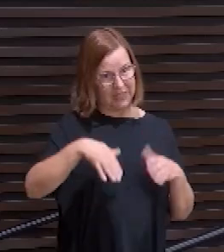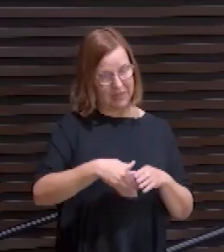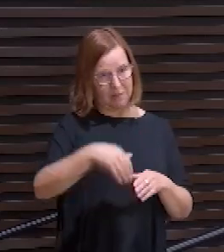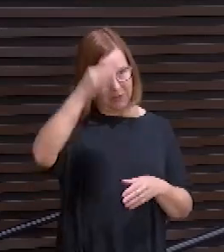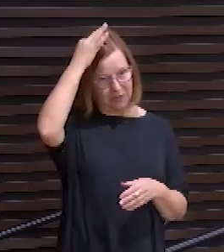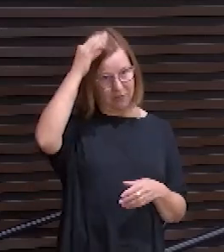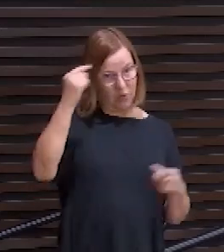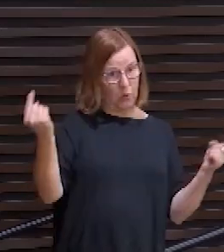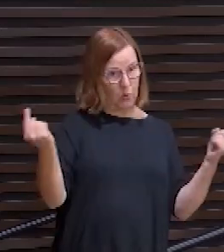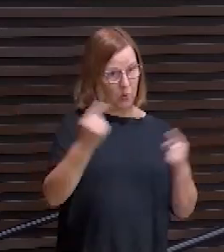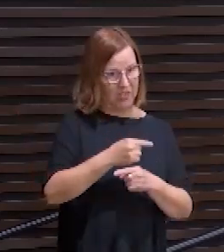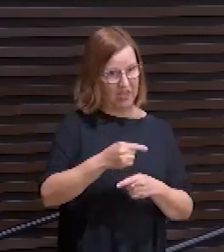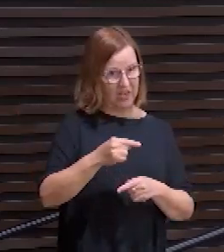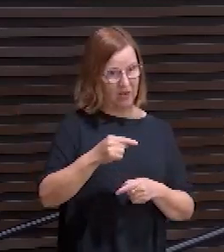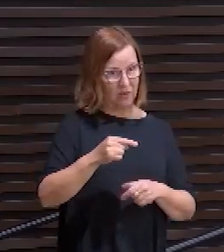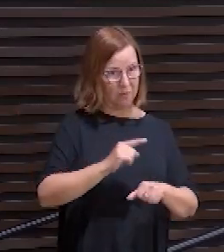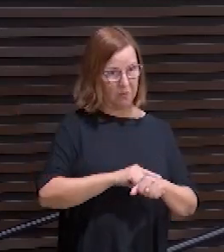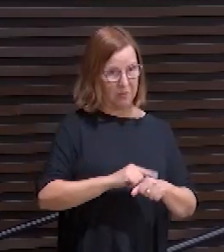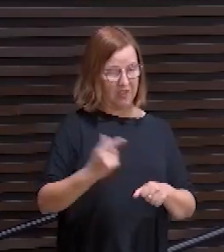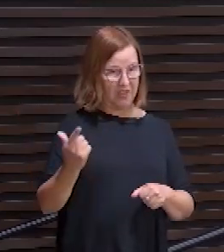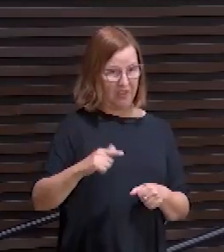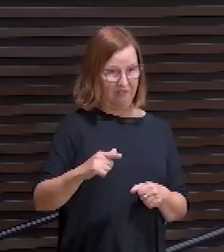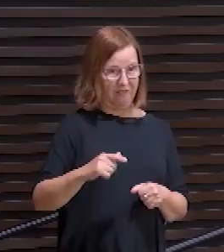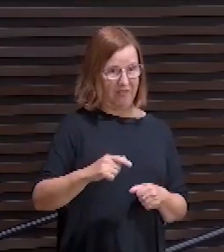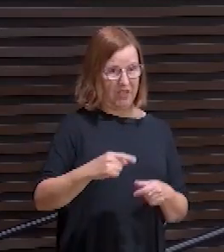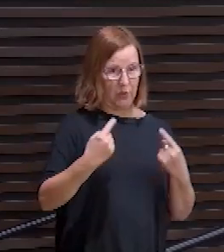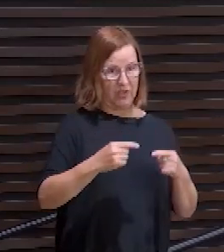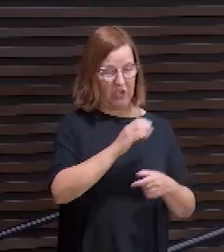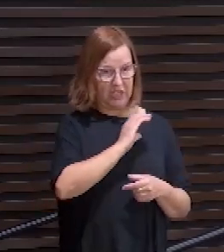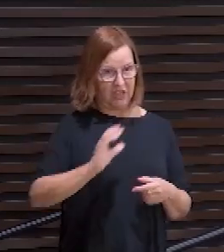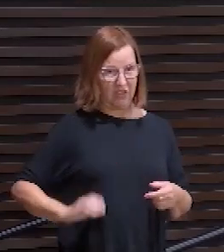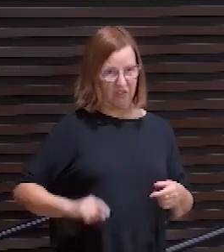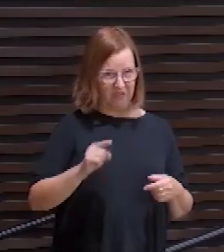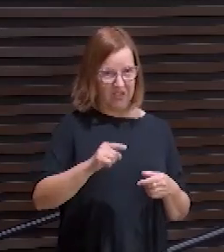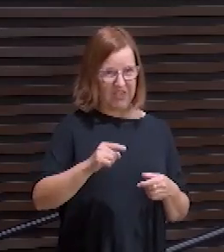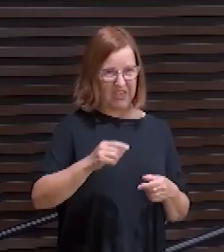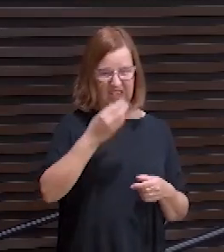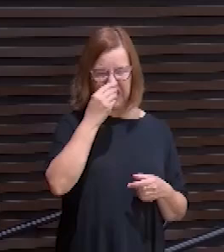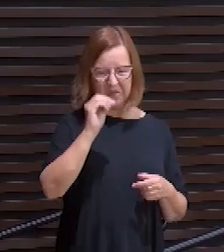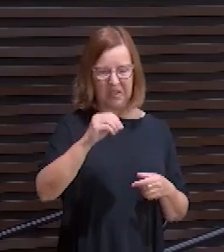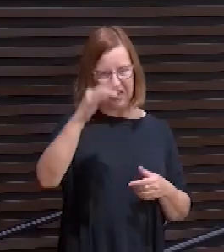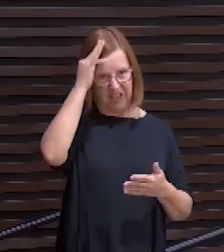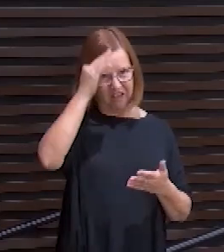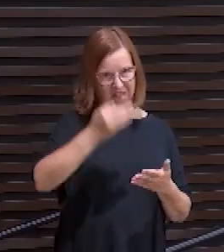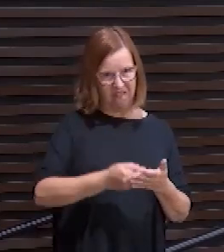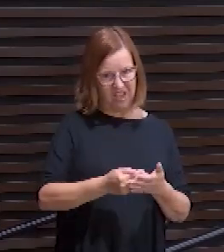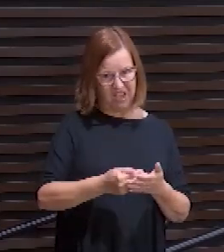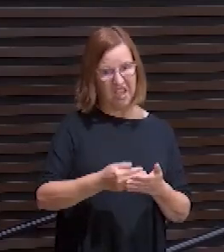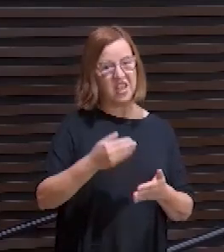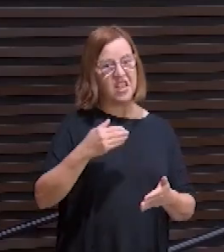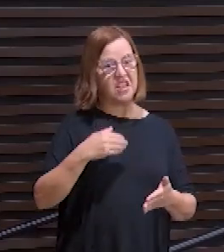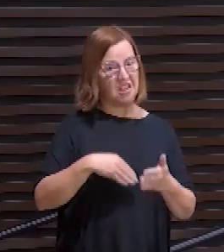vier o anticristo, você irá apostatar da fé, como a Bíblia diz, e irá adorar a besta e segui-la.